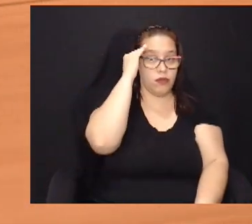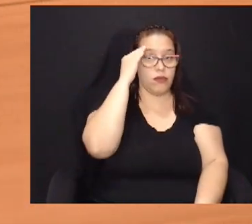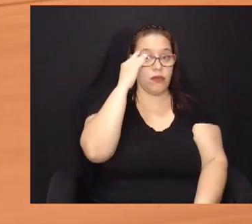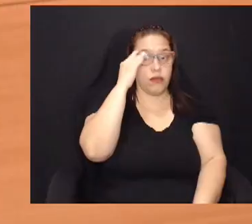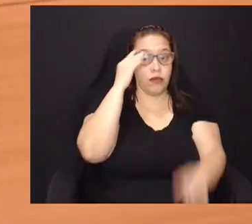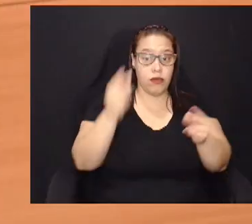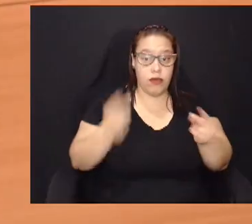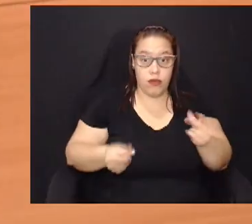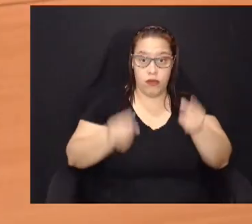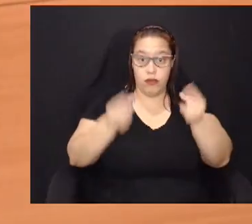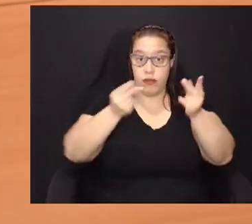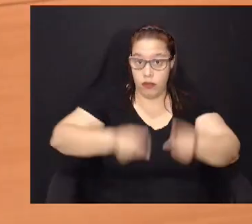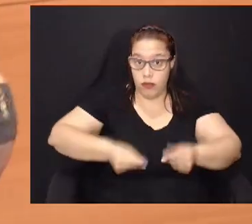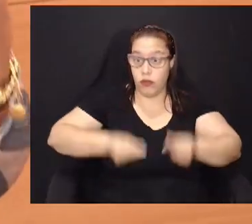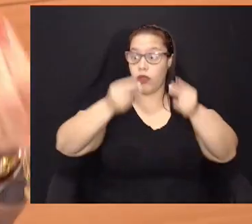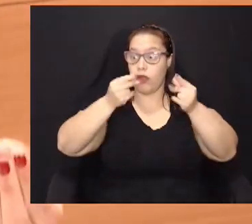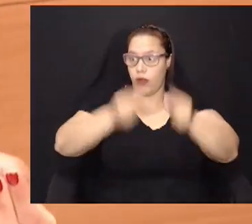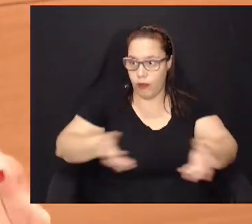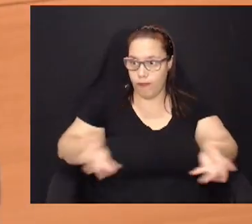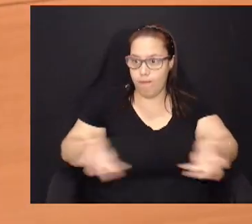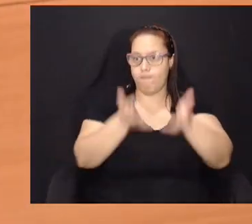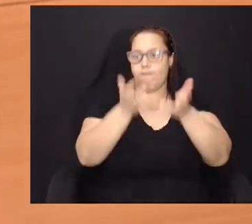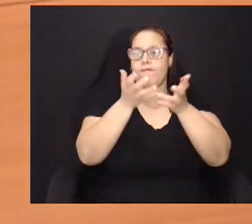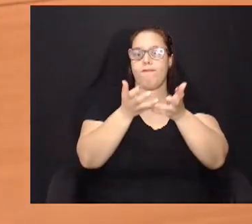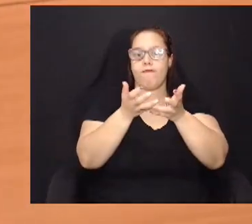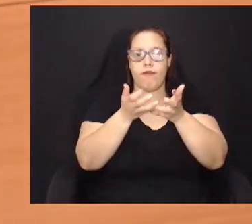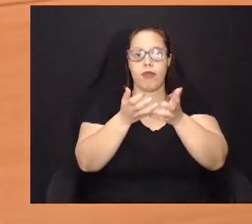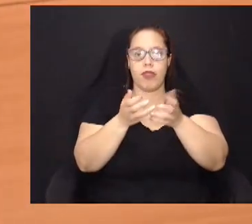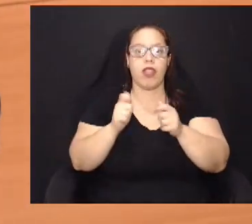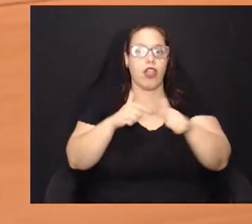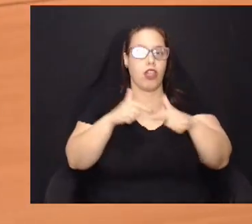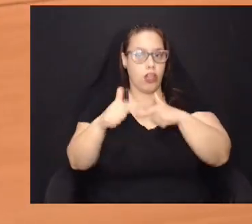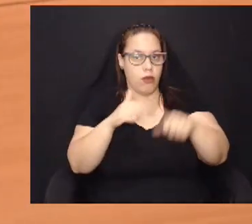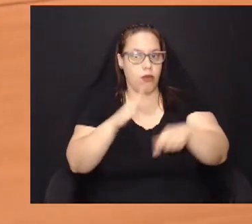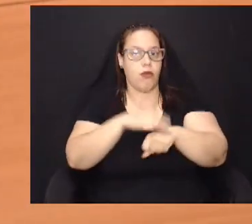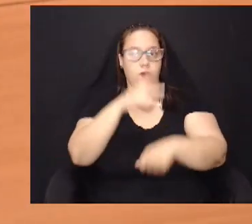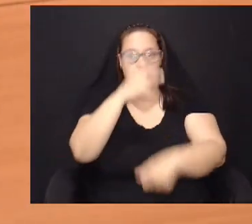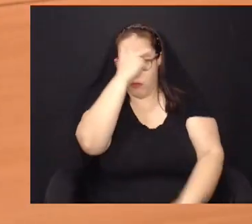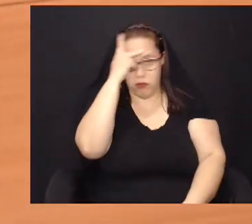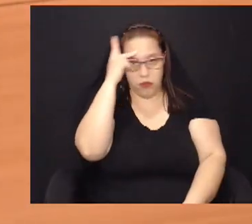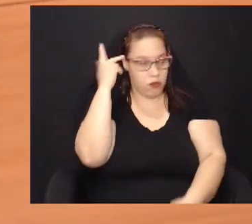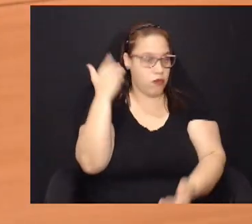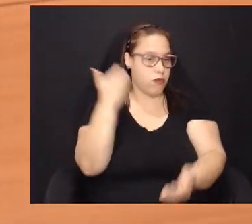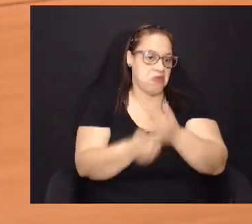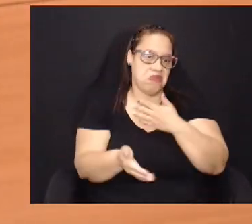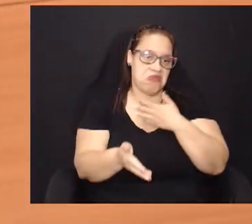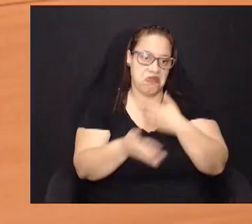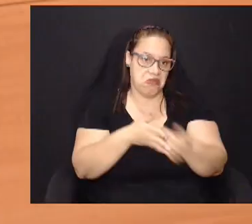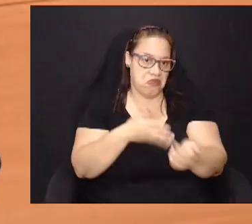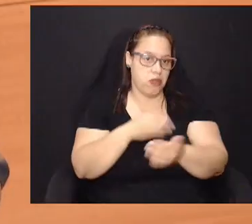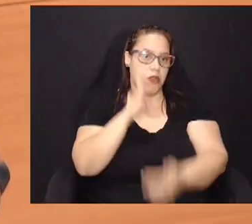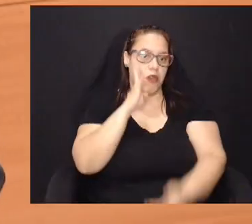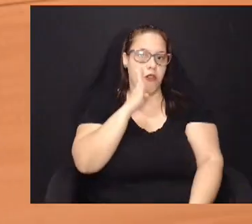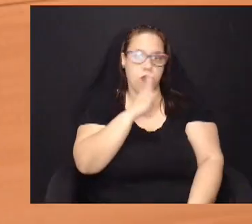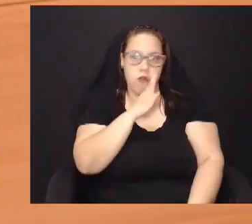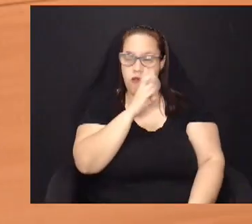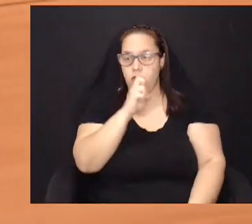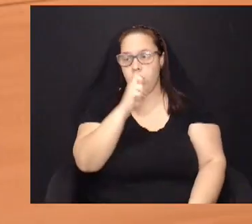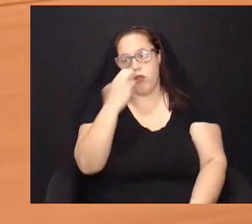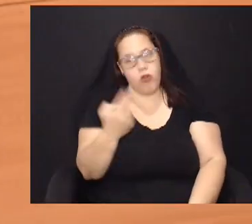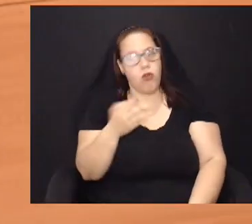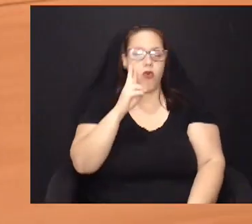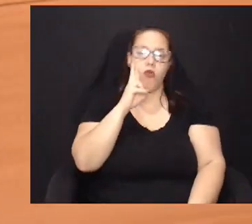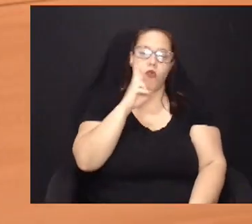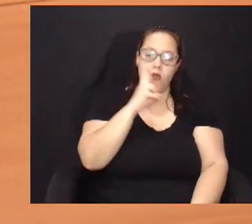economia do município, e a gente emprega mais pessoas, independente se é só bares e restaurantes, mas todas as